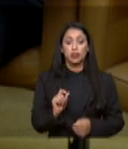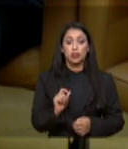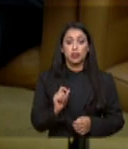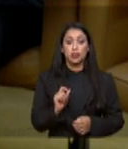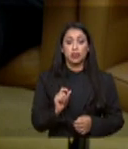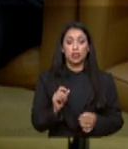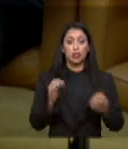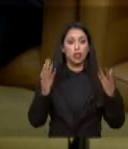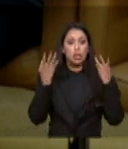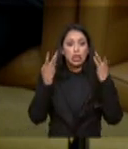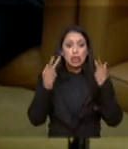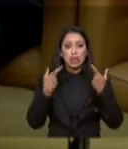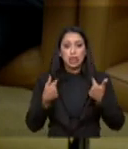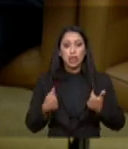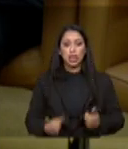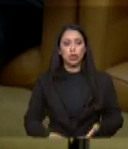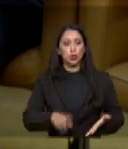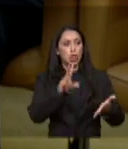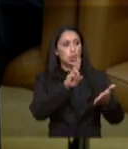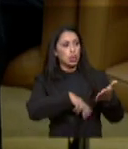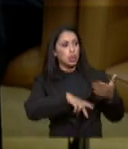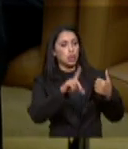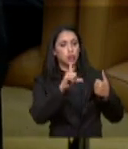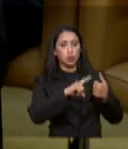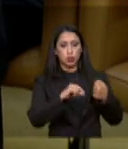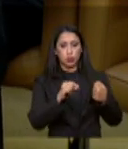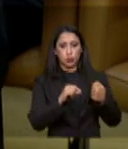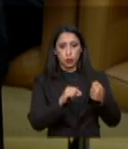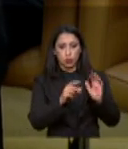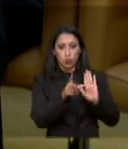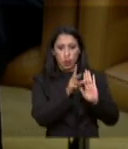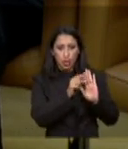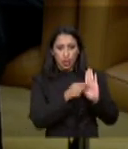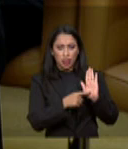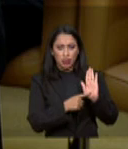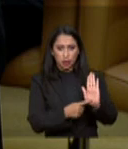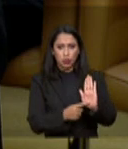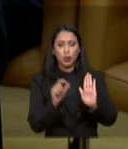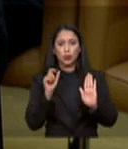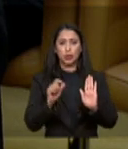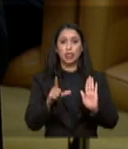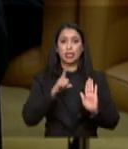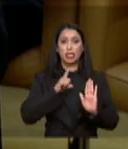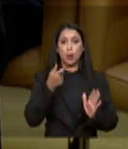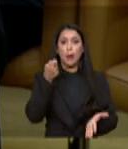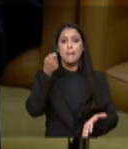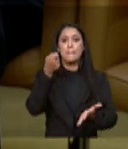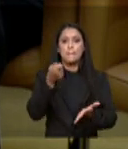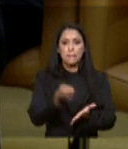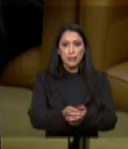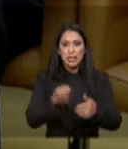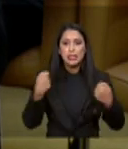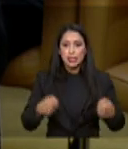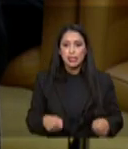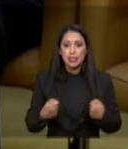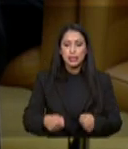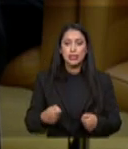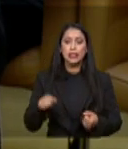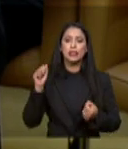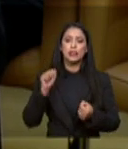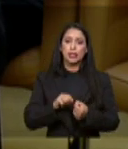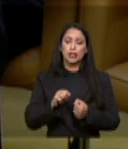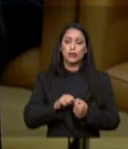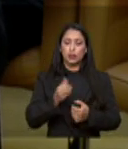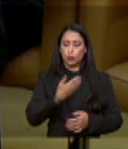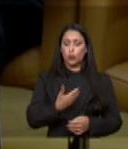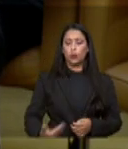o natural da leitura do artigo, de que há uma determinação, há uma demanda dada ao